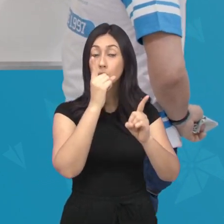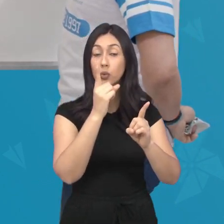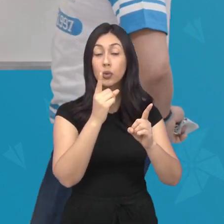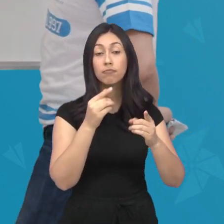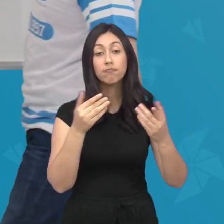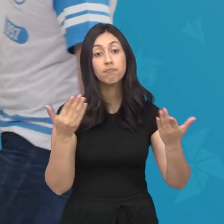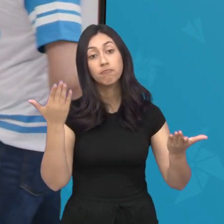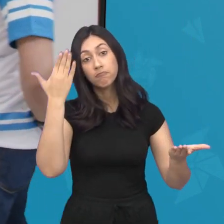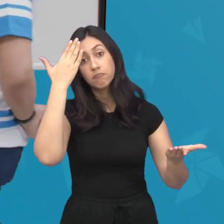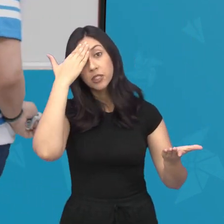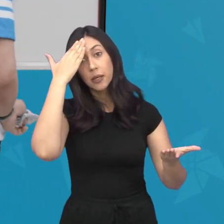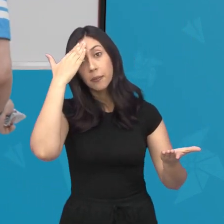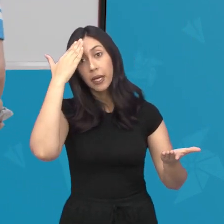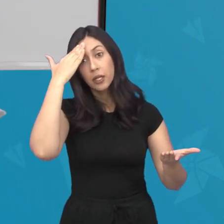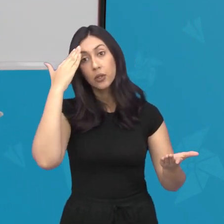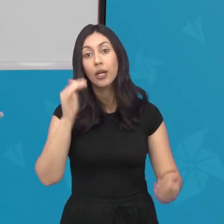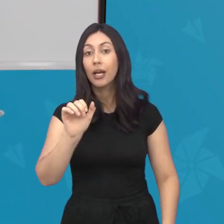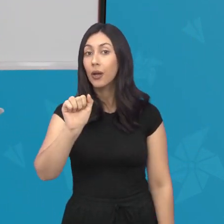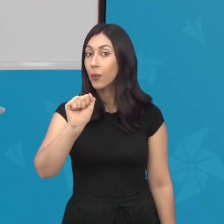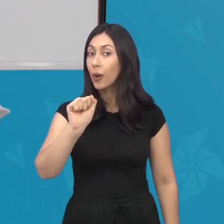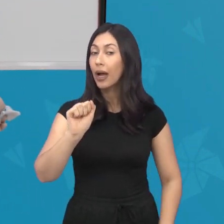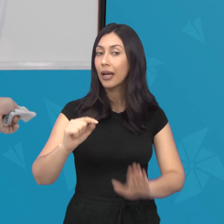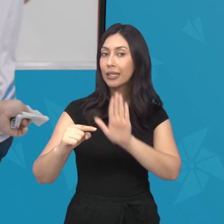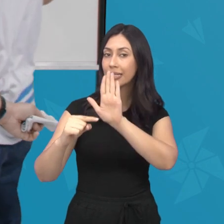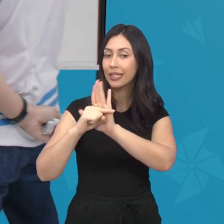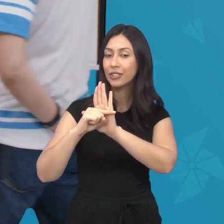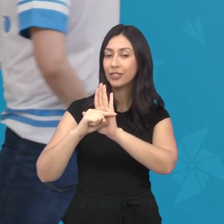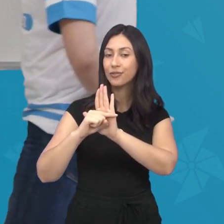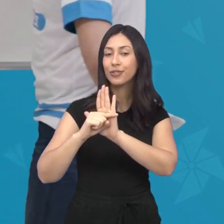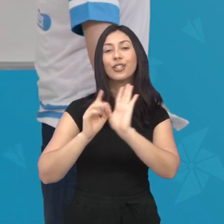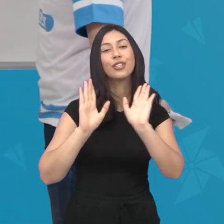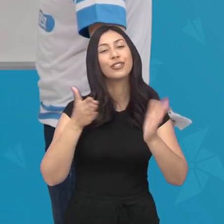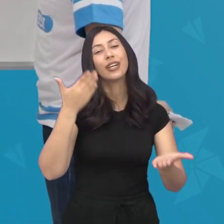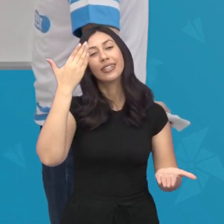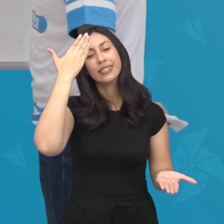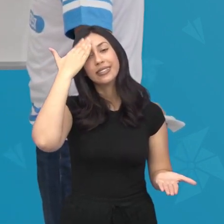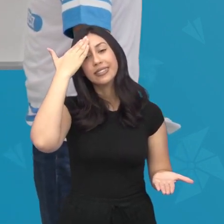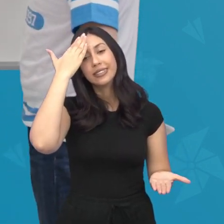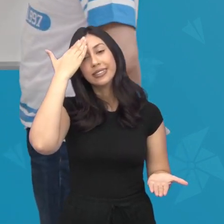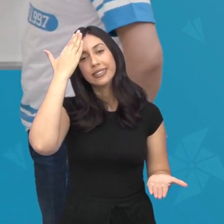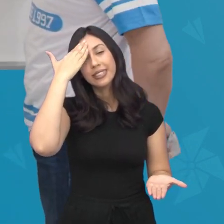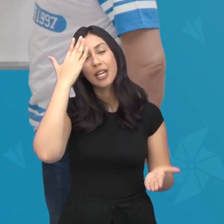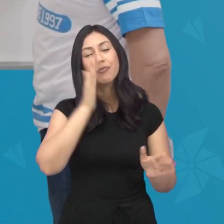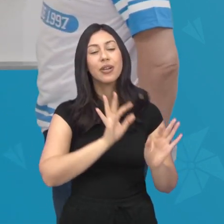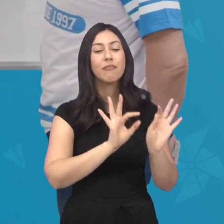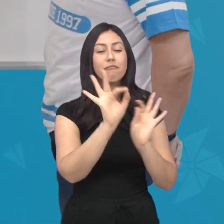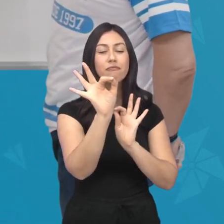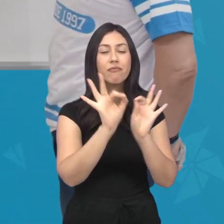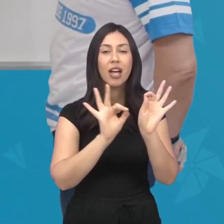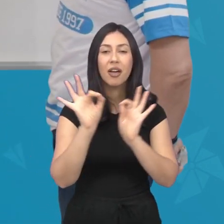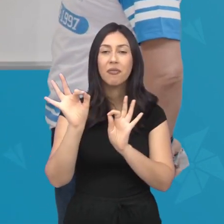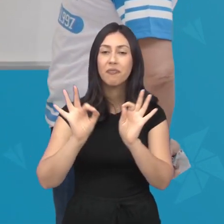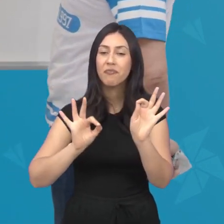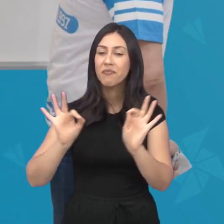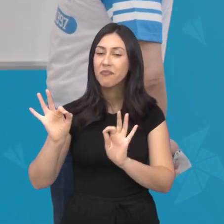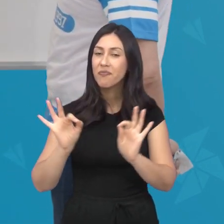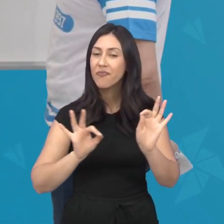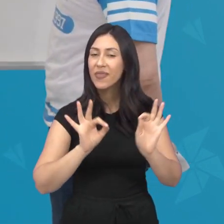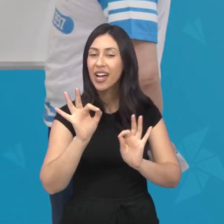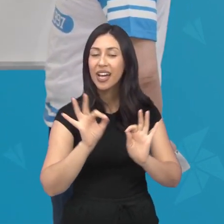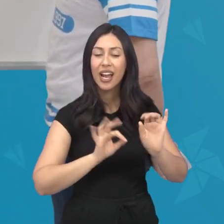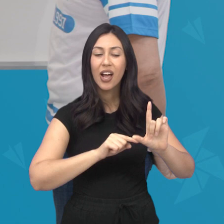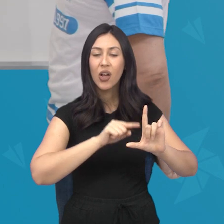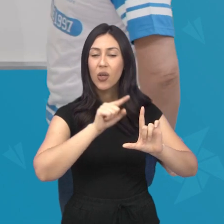raízes e sabendo que o A é negativo, a gente já consegue esboçar